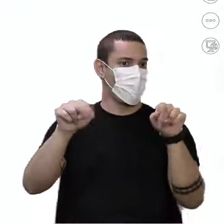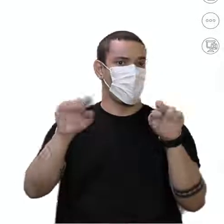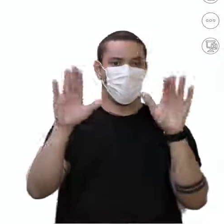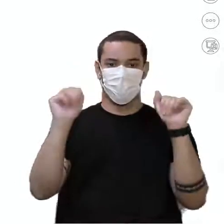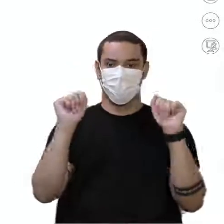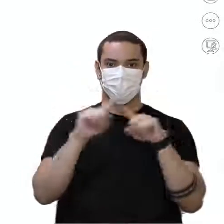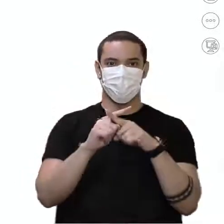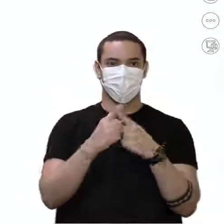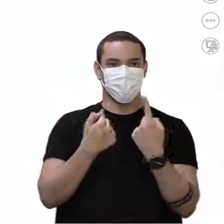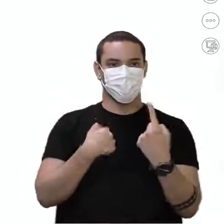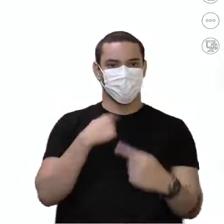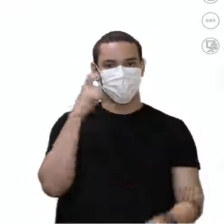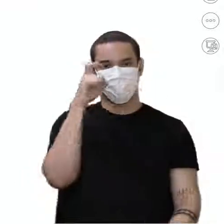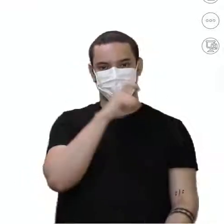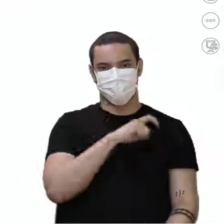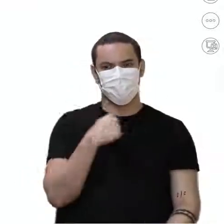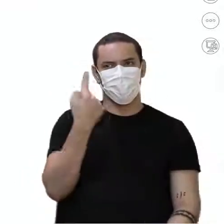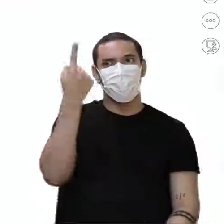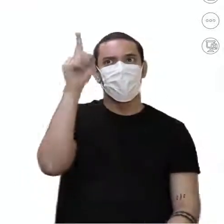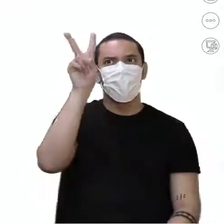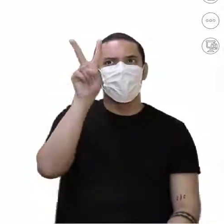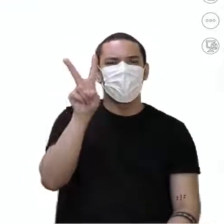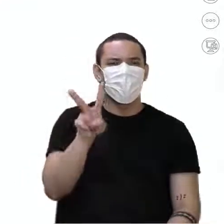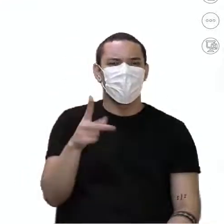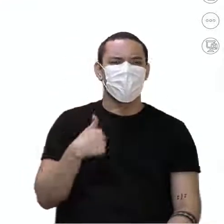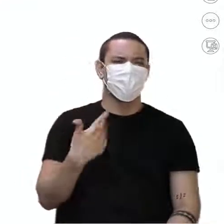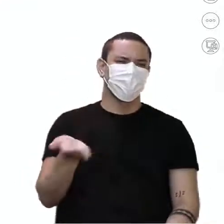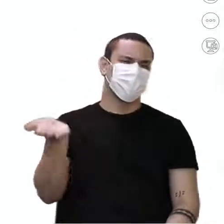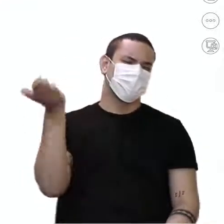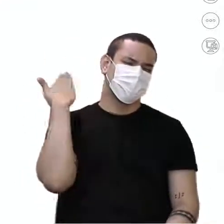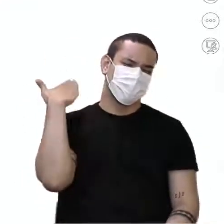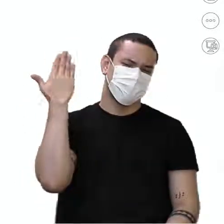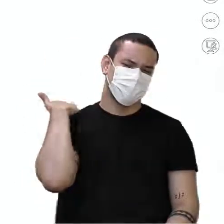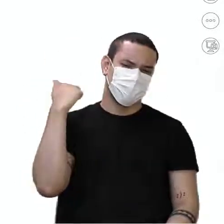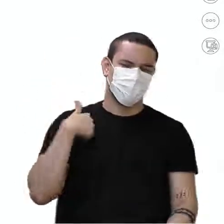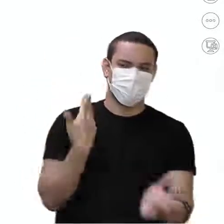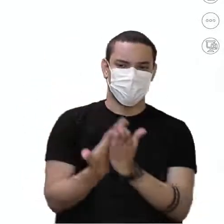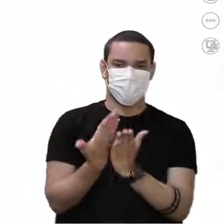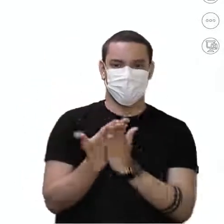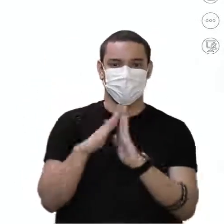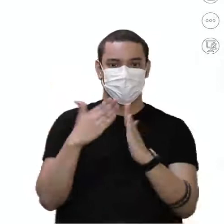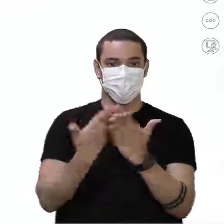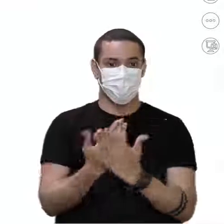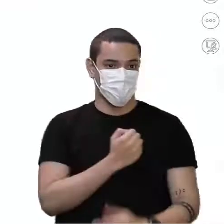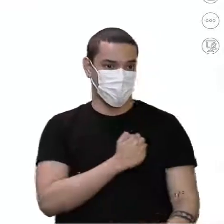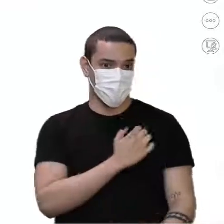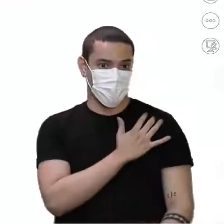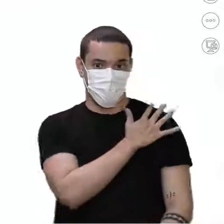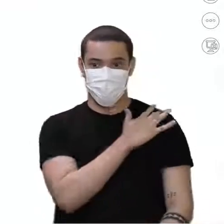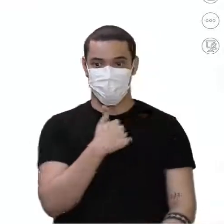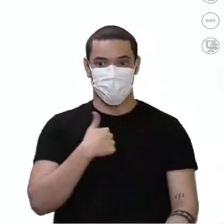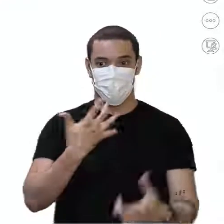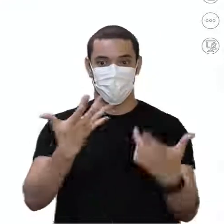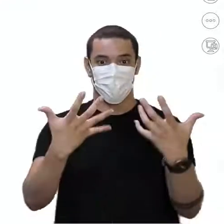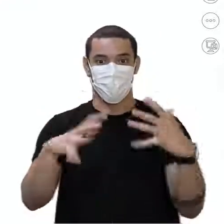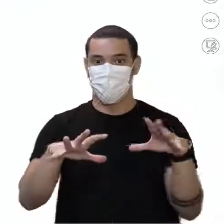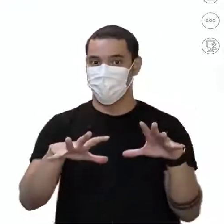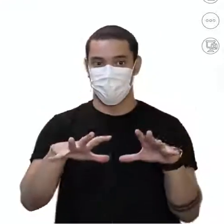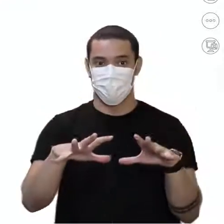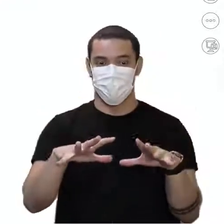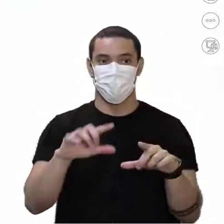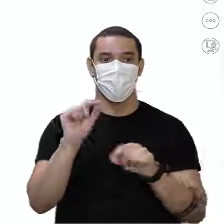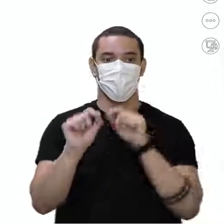eu tô mentindo. Foi só uma vez quando eu era bem mais novinha, estava numa escola militar e eu não queria